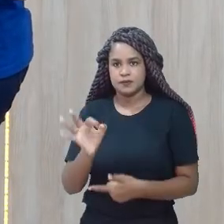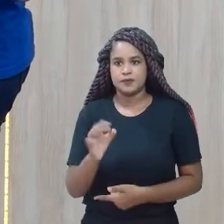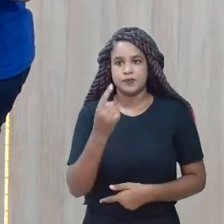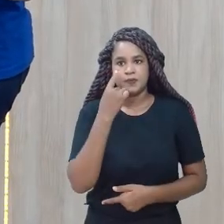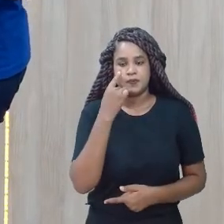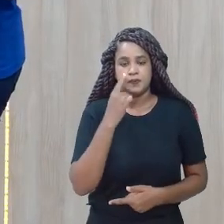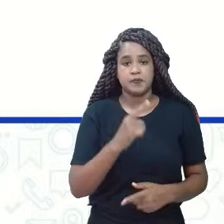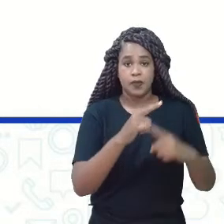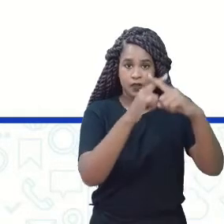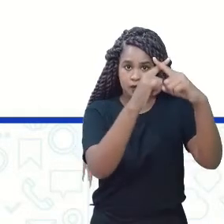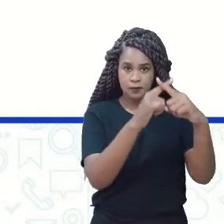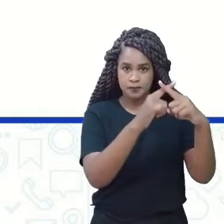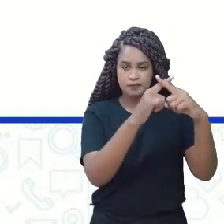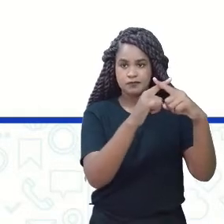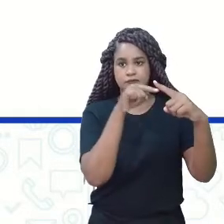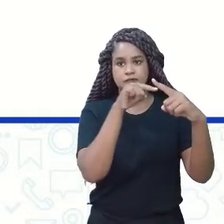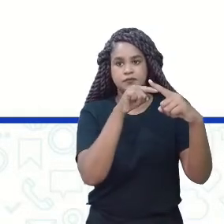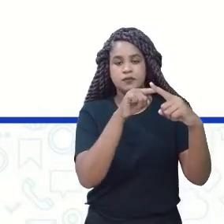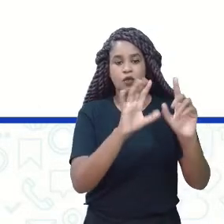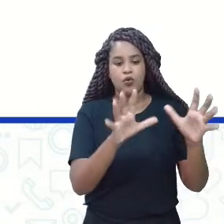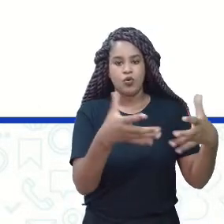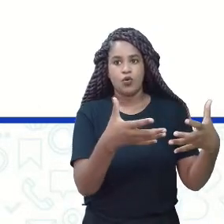Os múltiplos é um conjunto